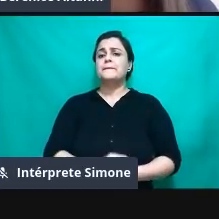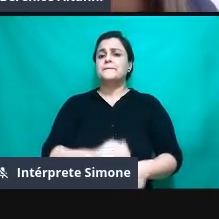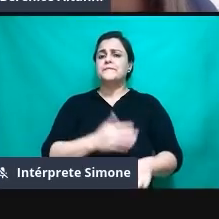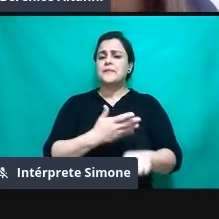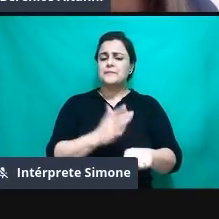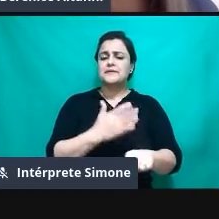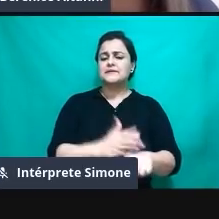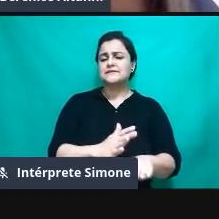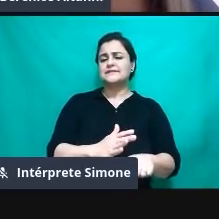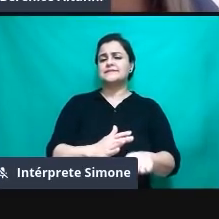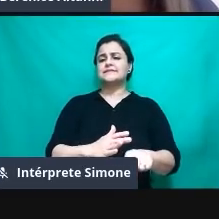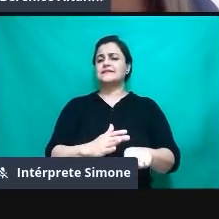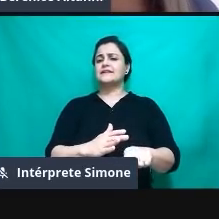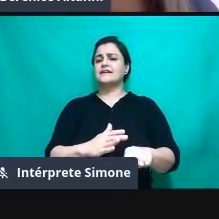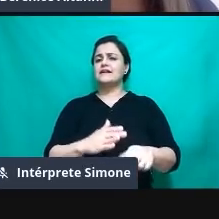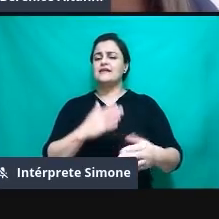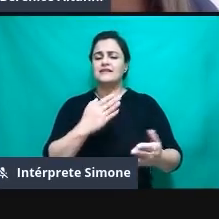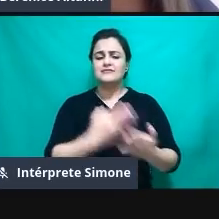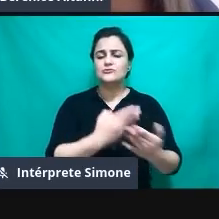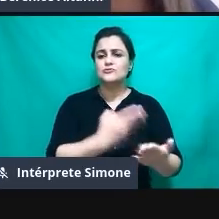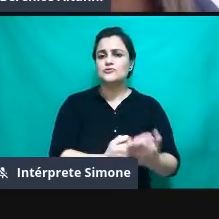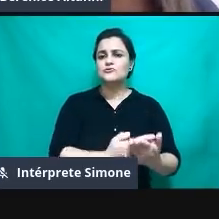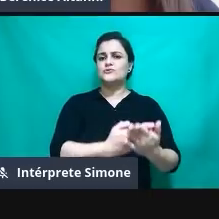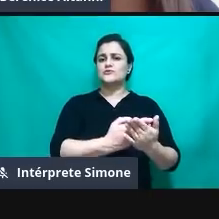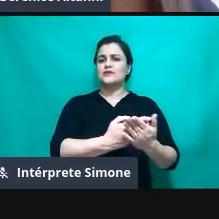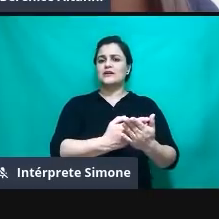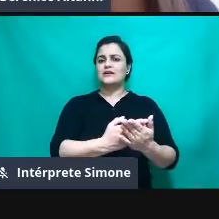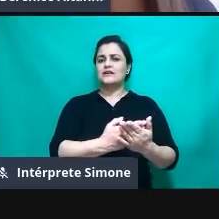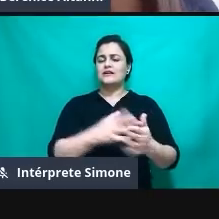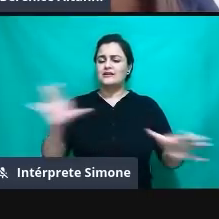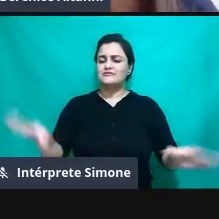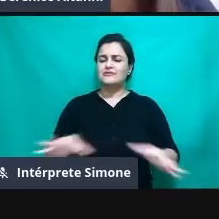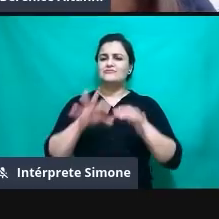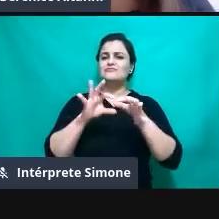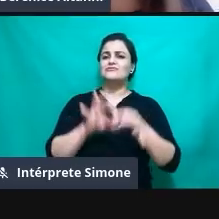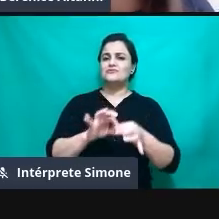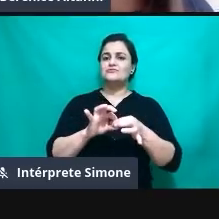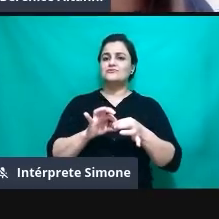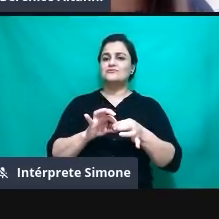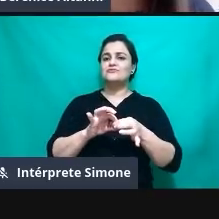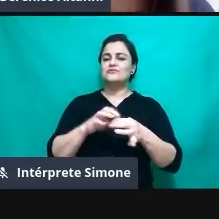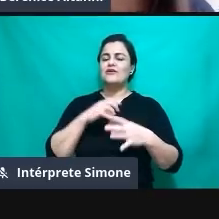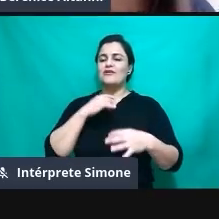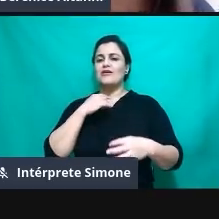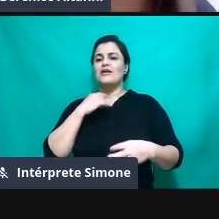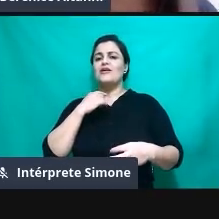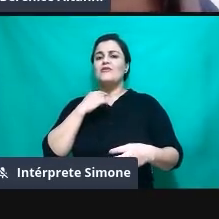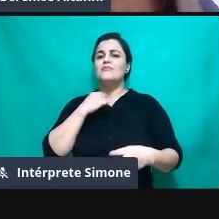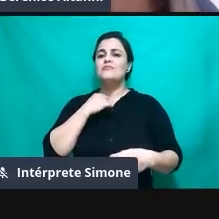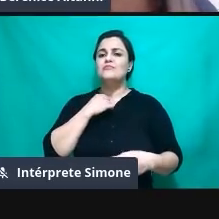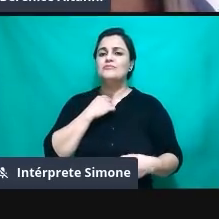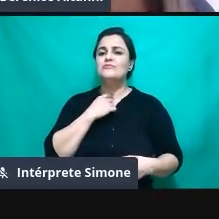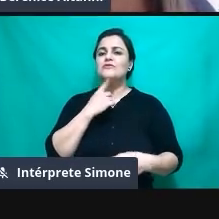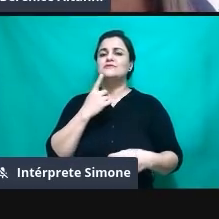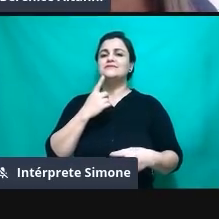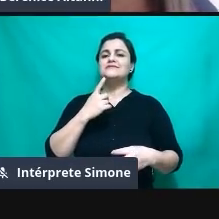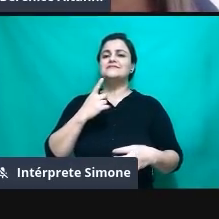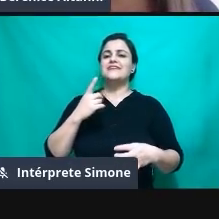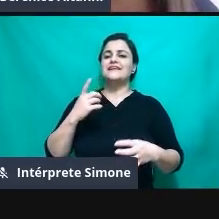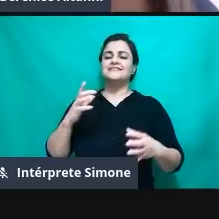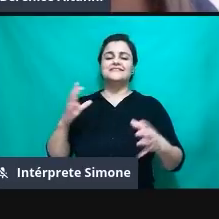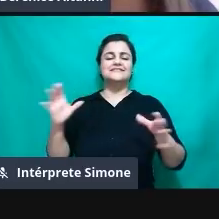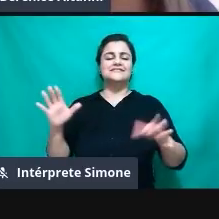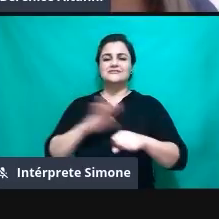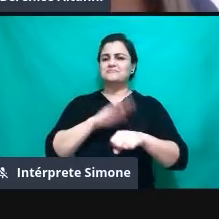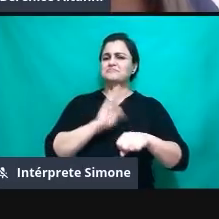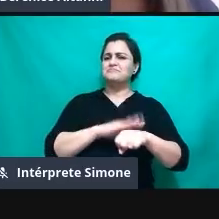disposição, né, mais vontade para participar, mais engajamento, é isso que as metodologias ativas procuram trazer, mais engajamento